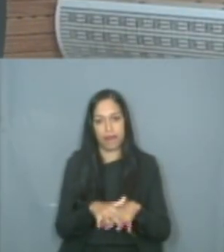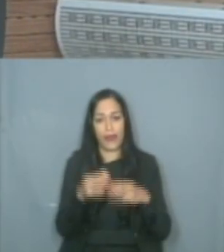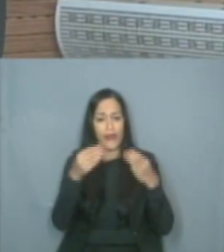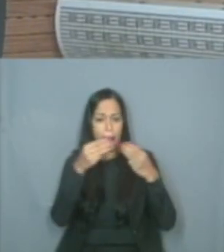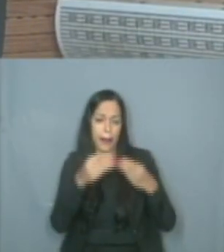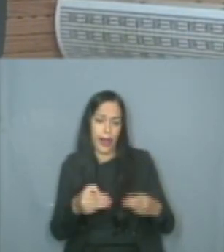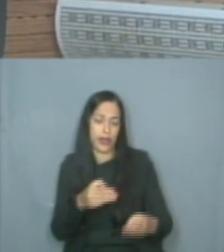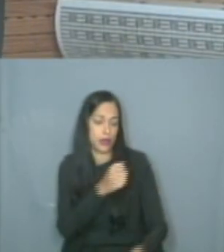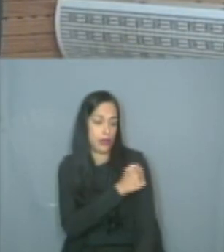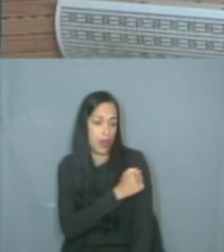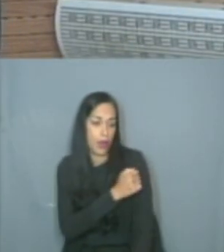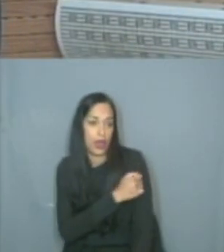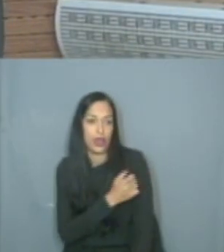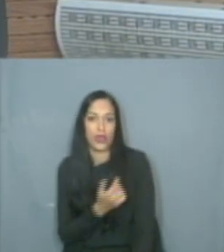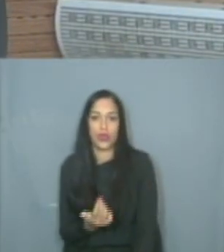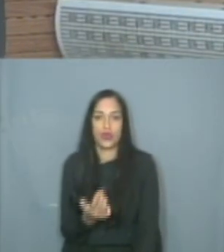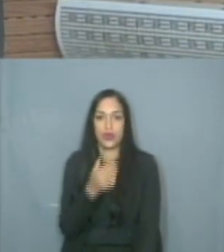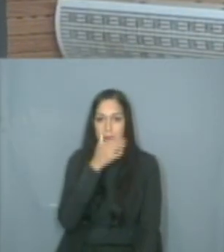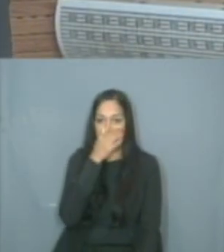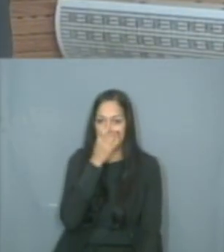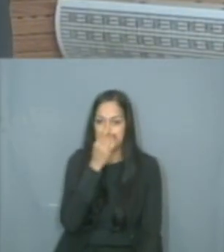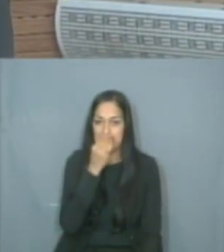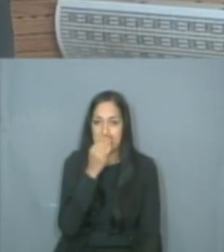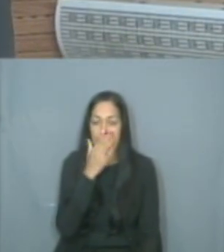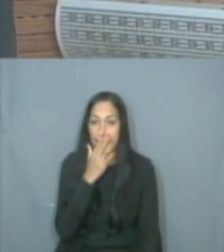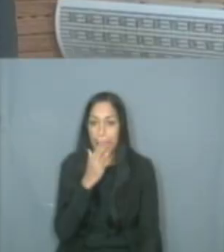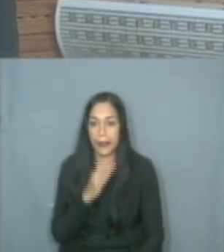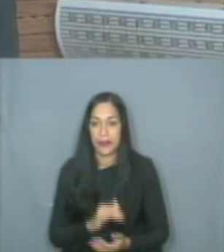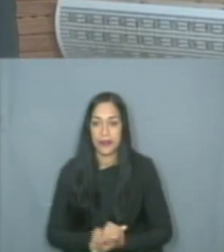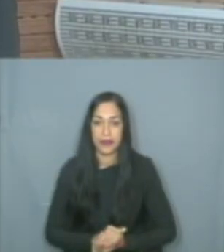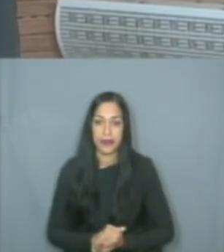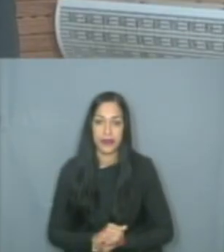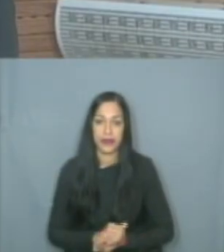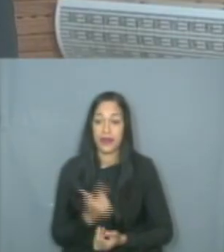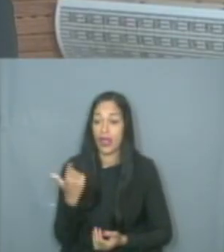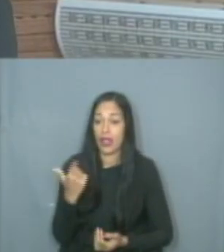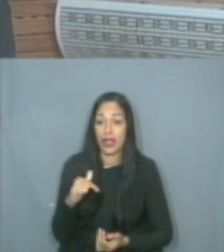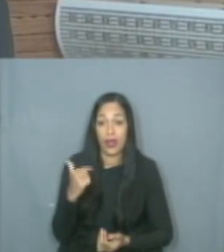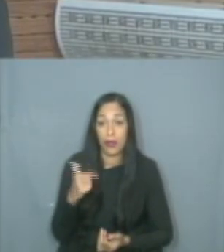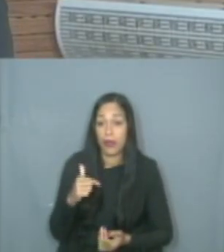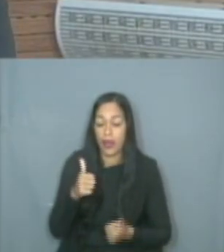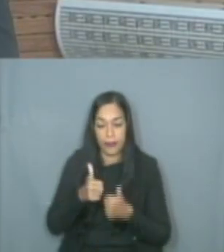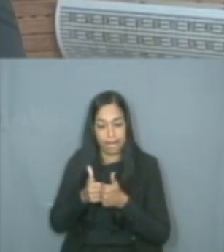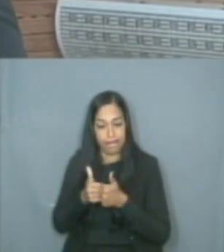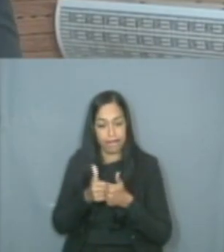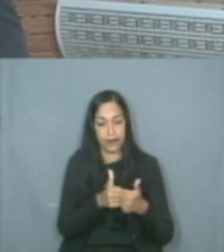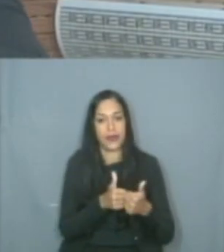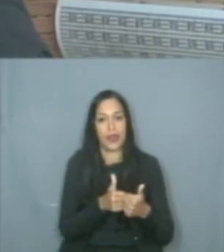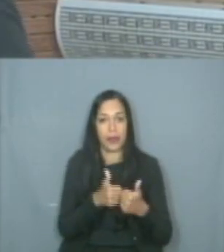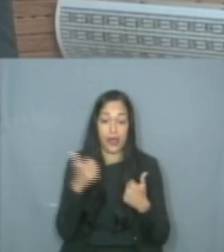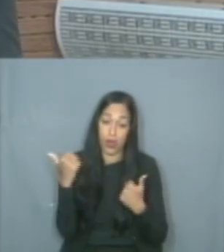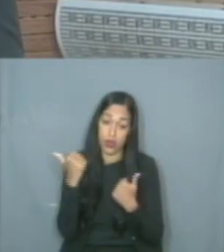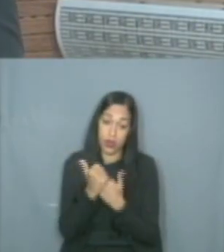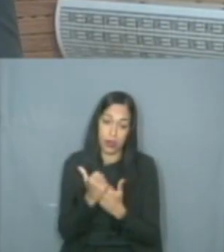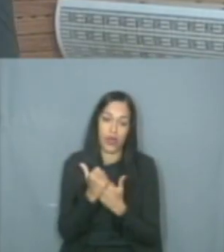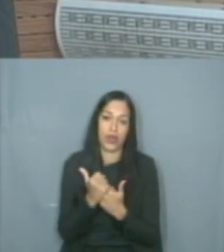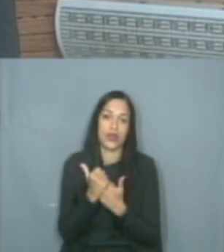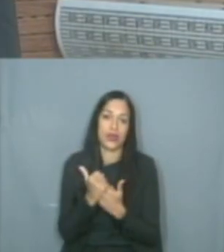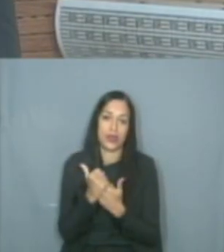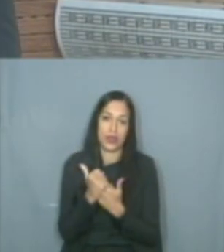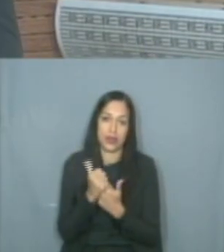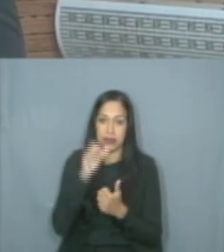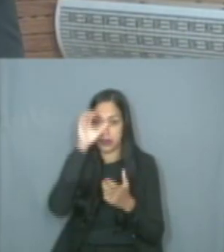o estudante, ele está constando lá, e não ter esse acompanhamento, que é o suporte para